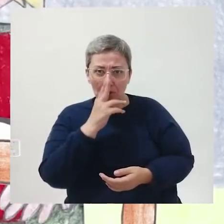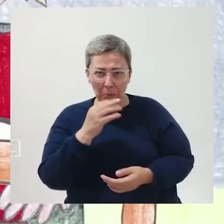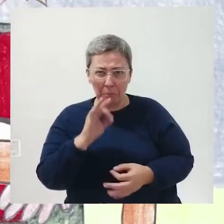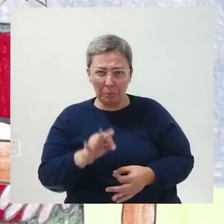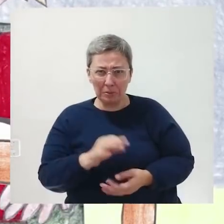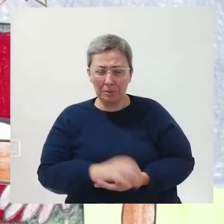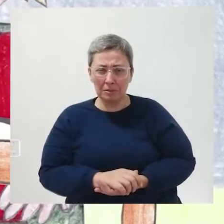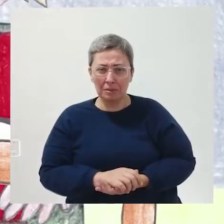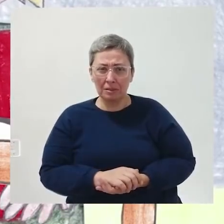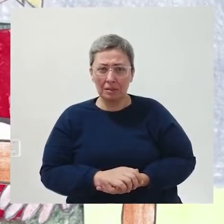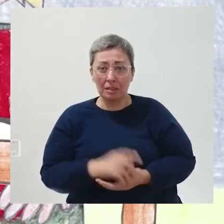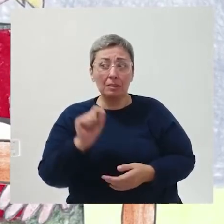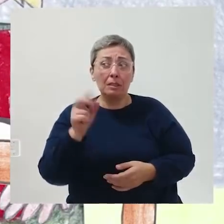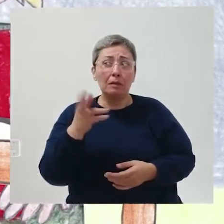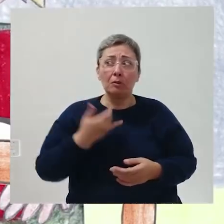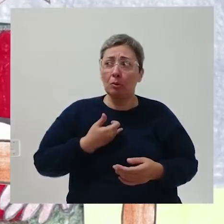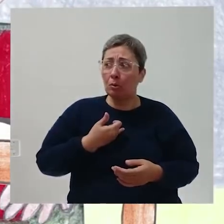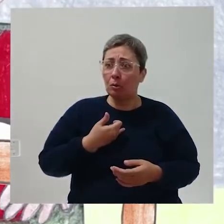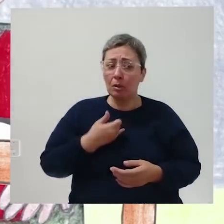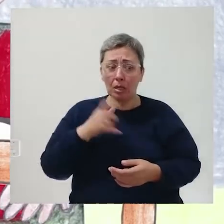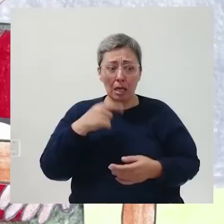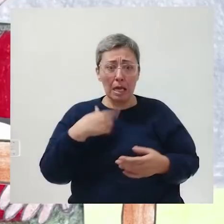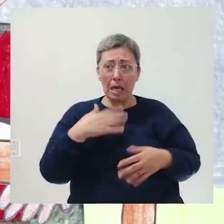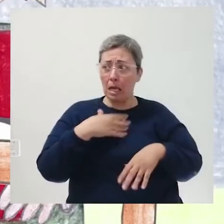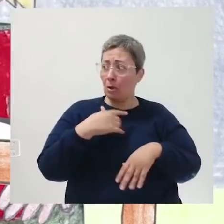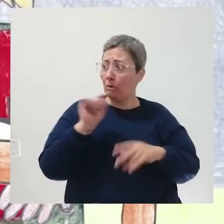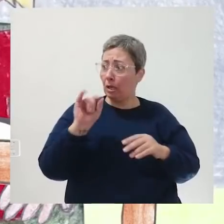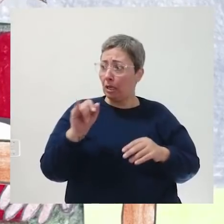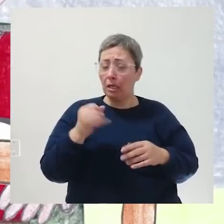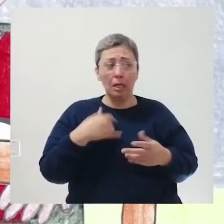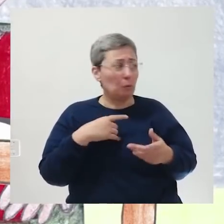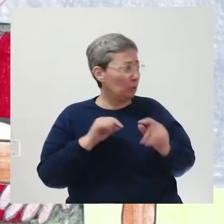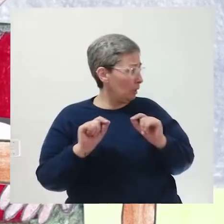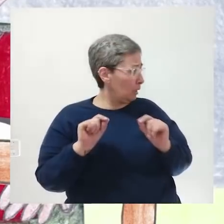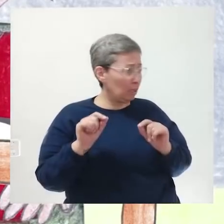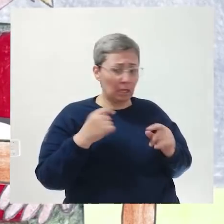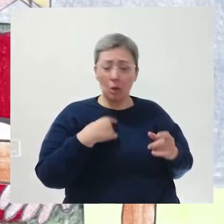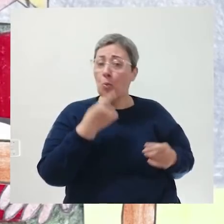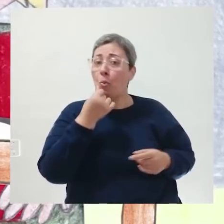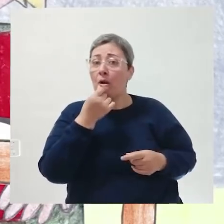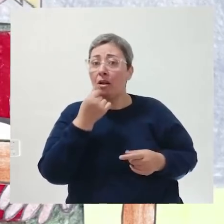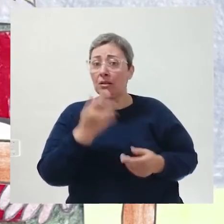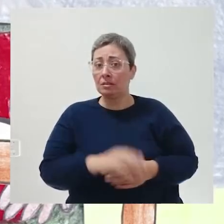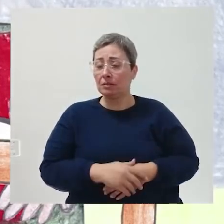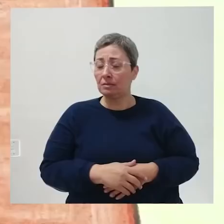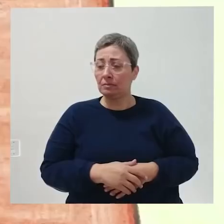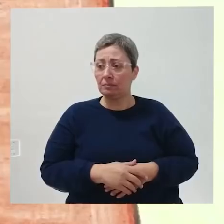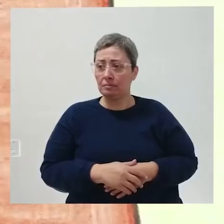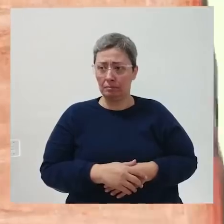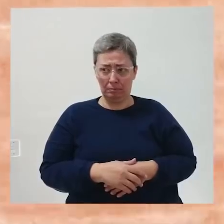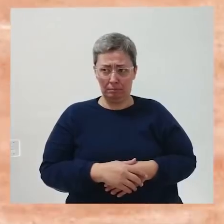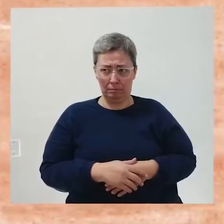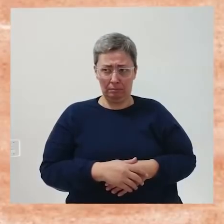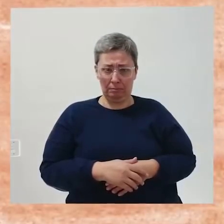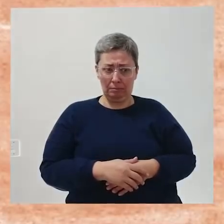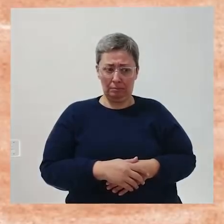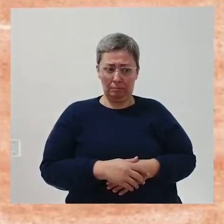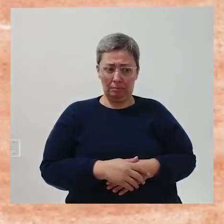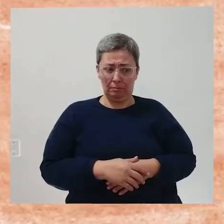mesmo? Quem falou? Eu falei! Eu quem? O lápis!